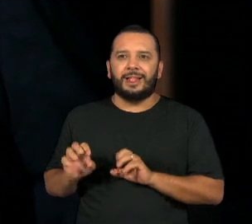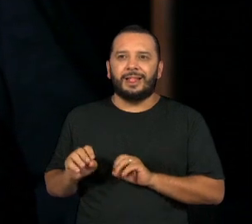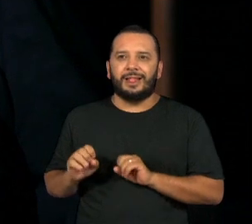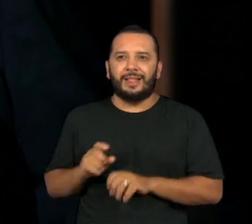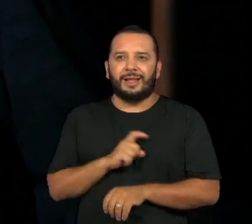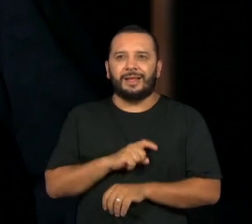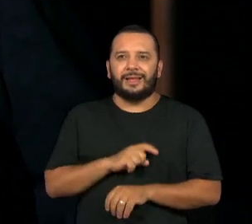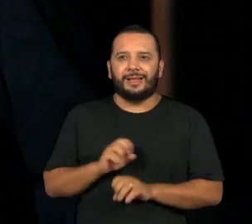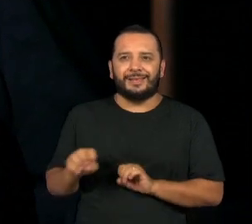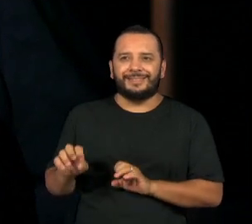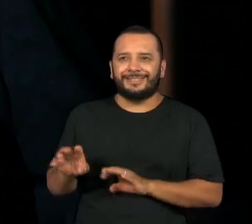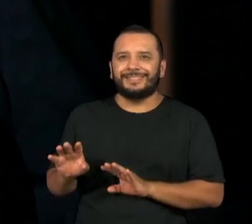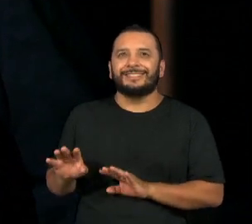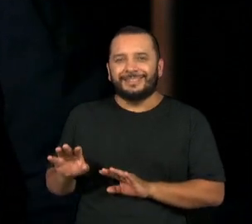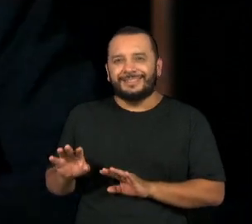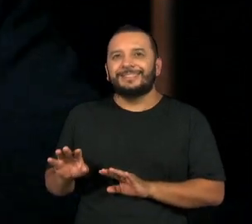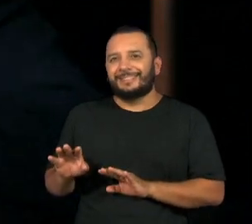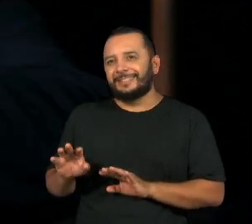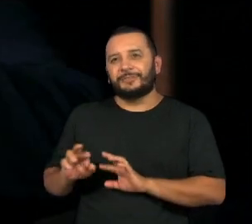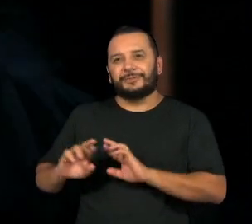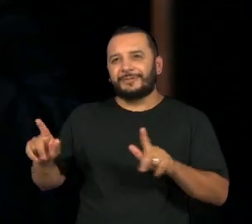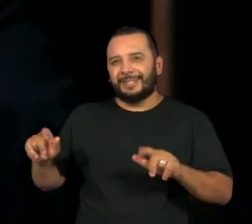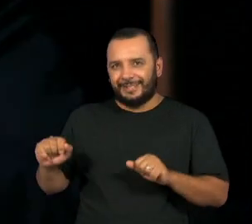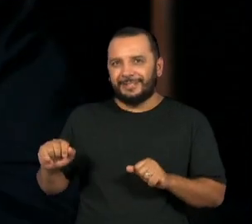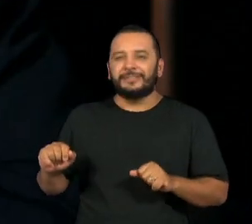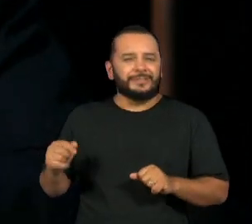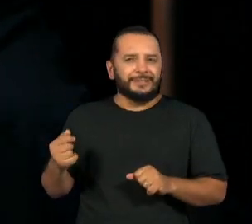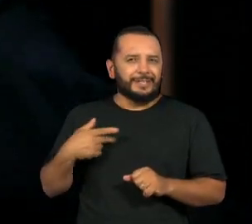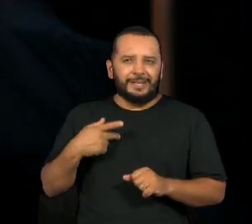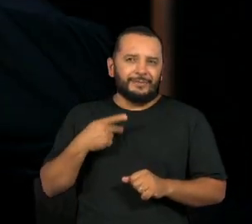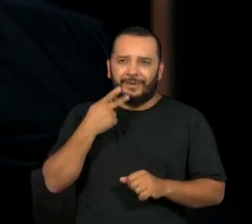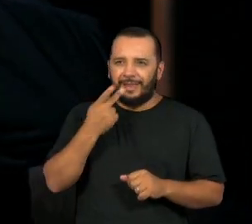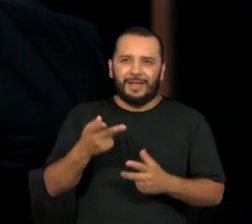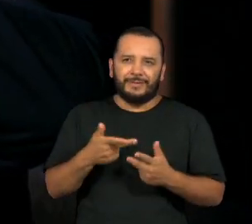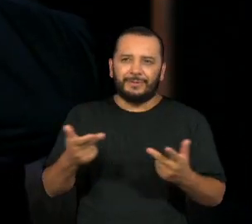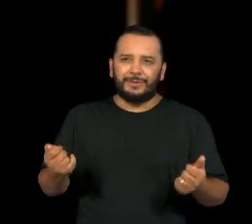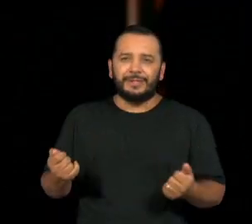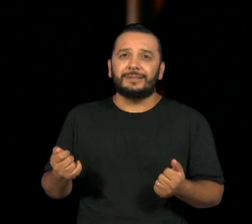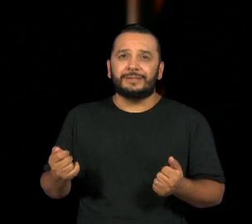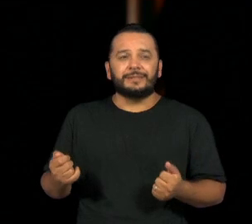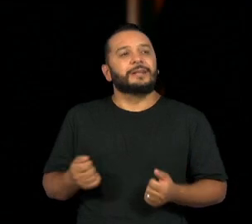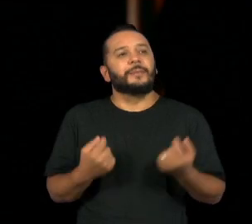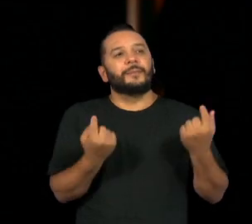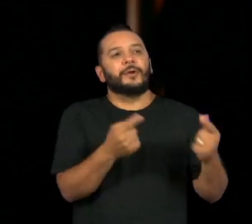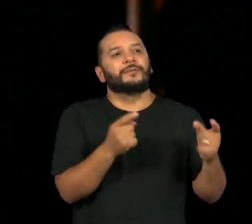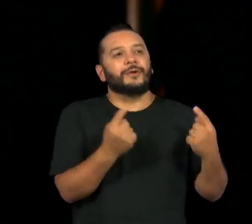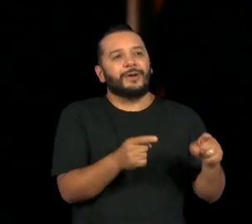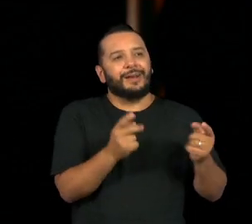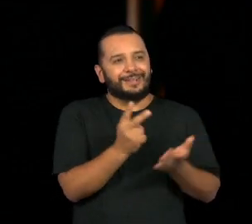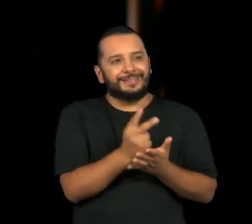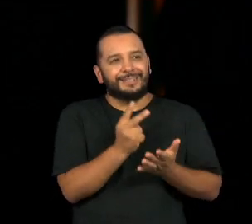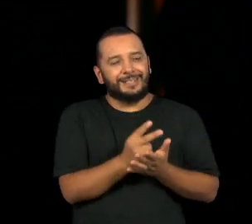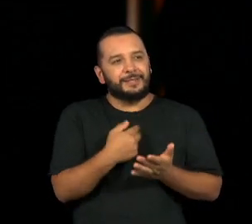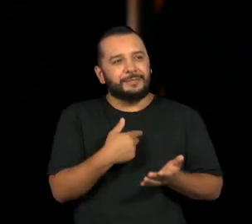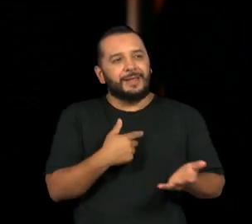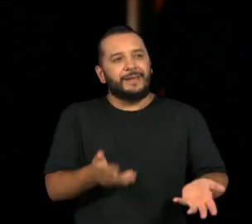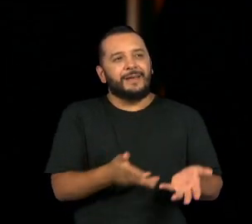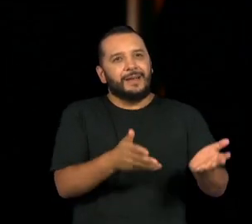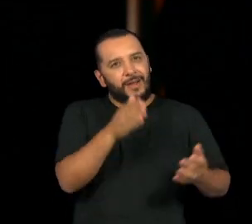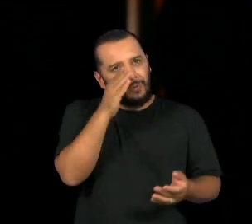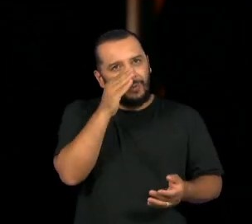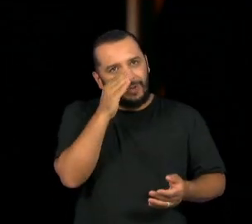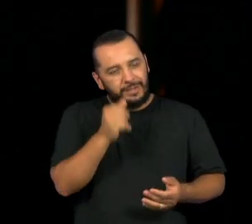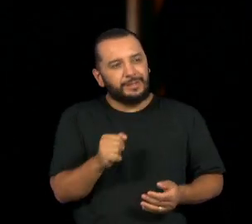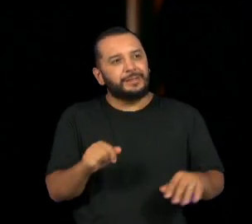é saber a arte de deseducar. Eram umas loucuras que ele falava lá. De provocar, né? A curiosidade,